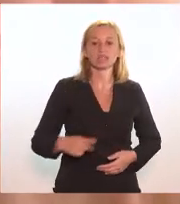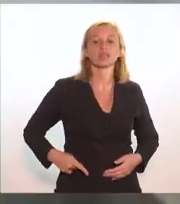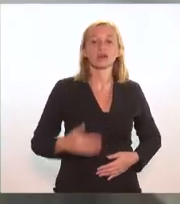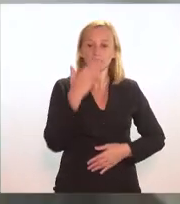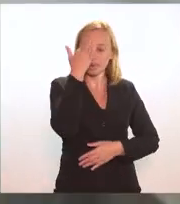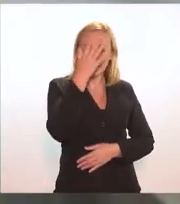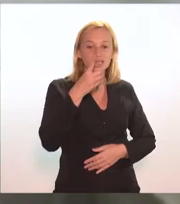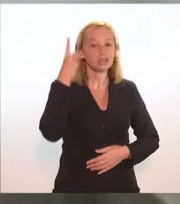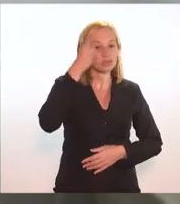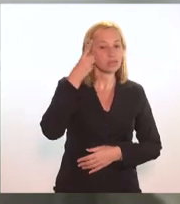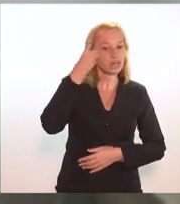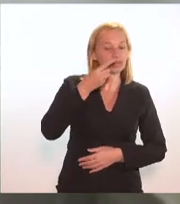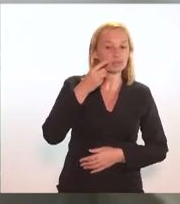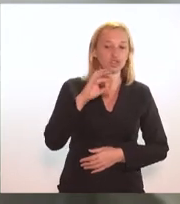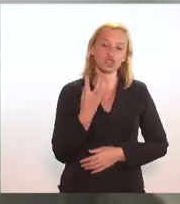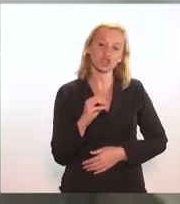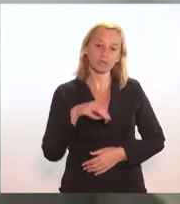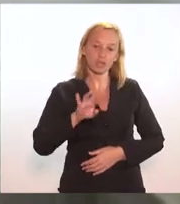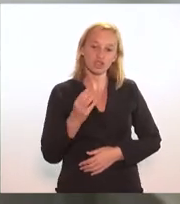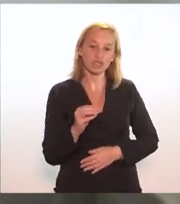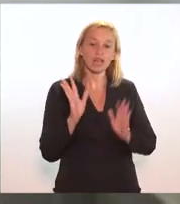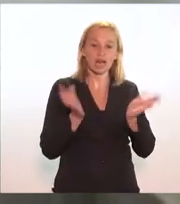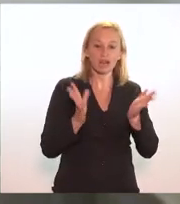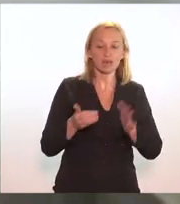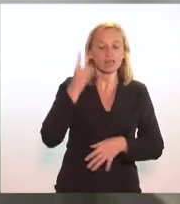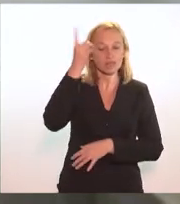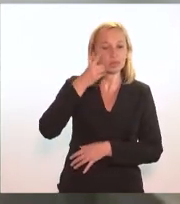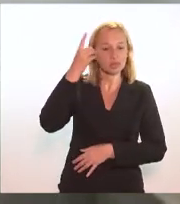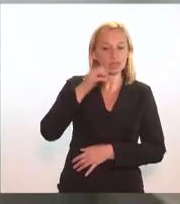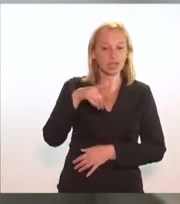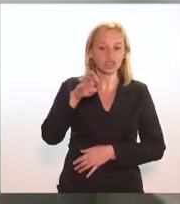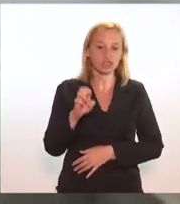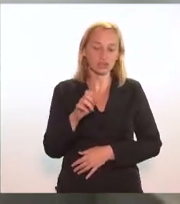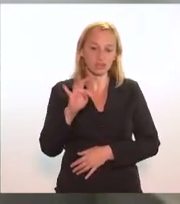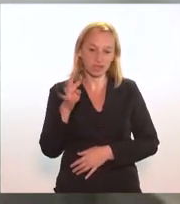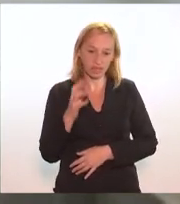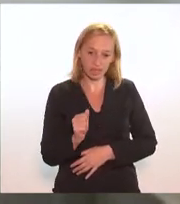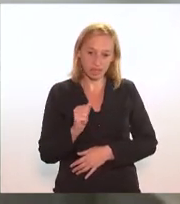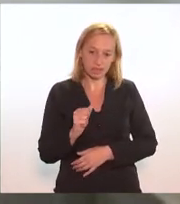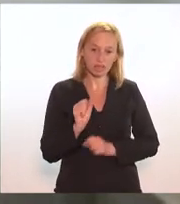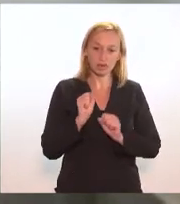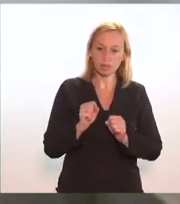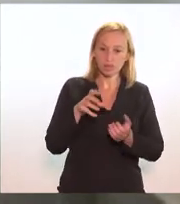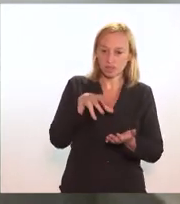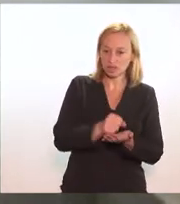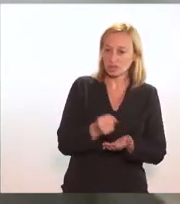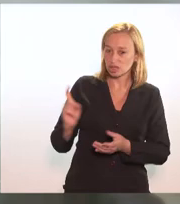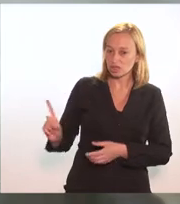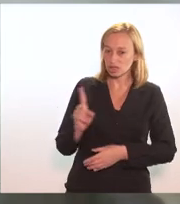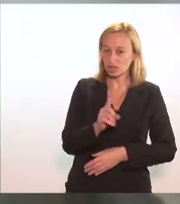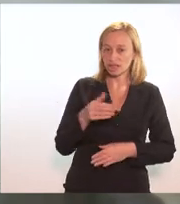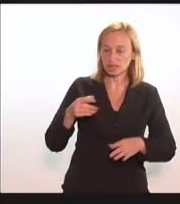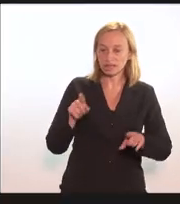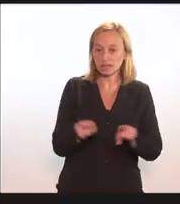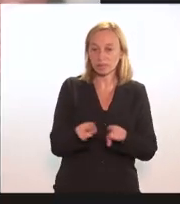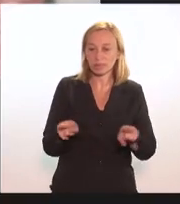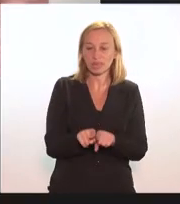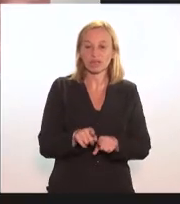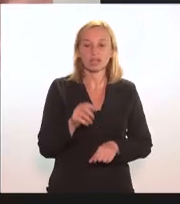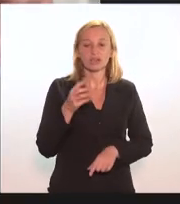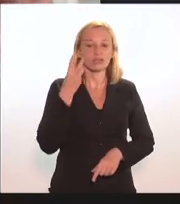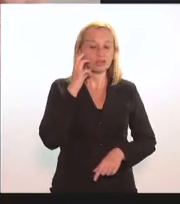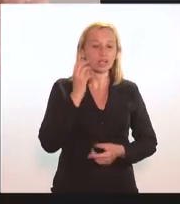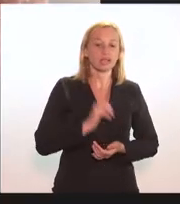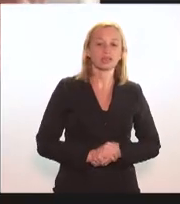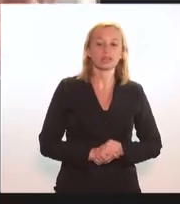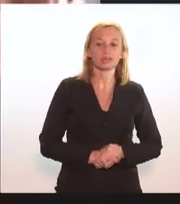Obrigado, deputado Chico Machado. Agora, deputado Alexandre Freitas, por favor, registrando a chegada também, deputado Valdeque